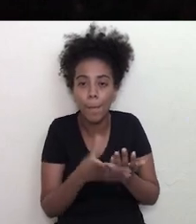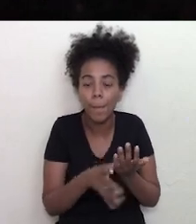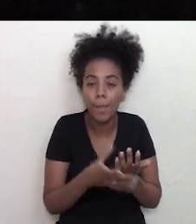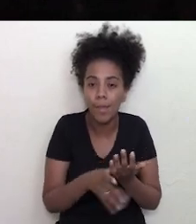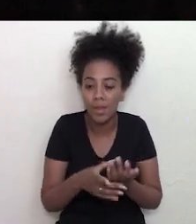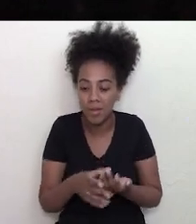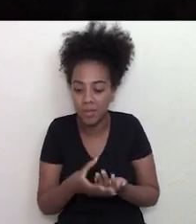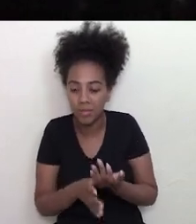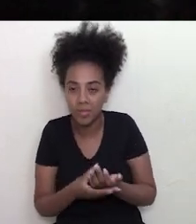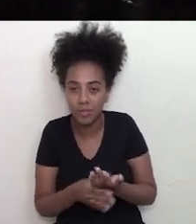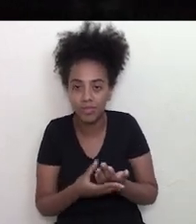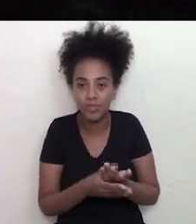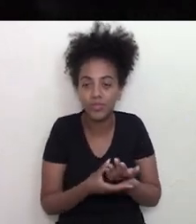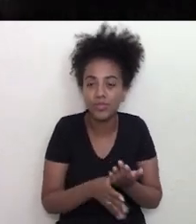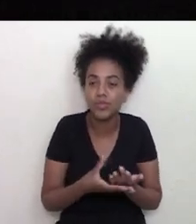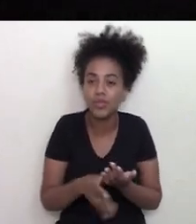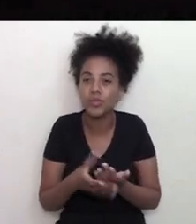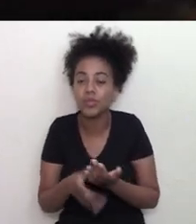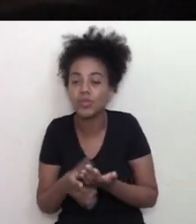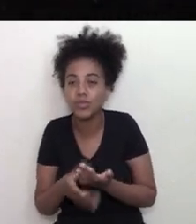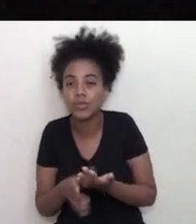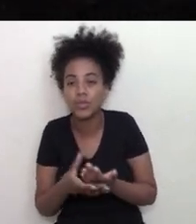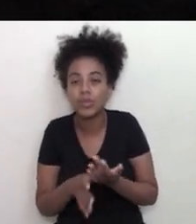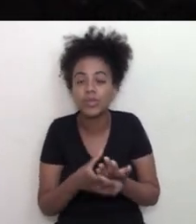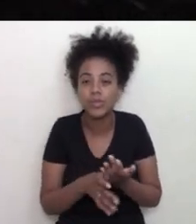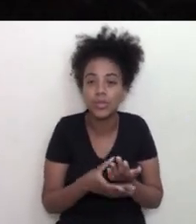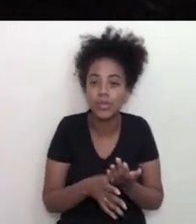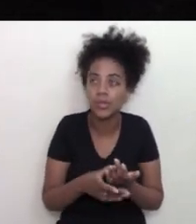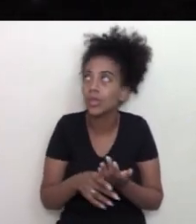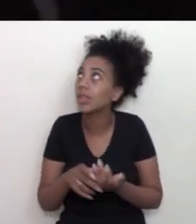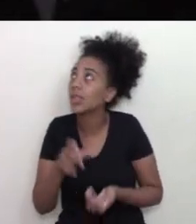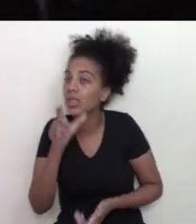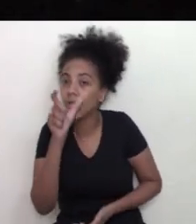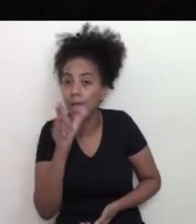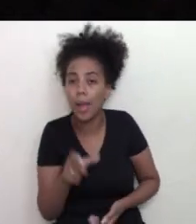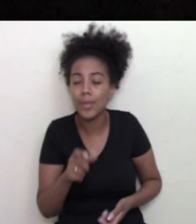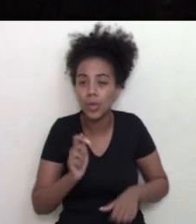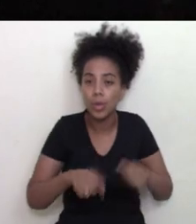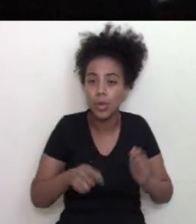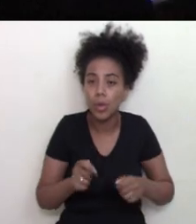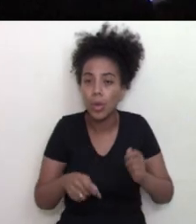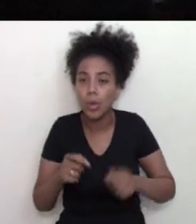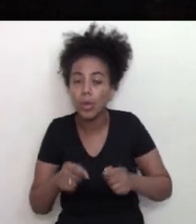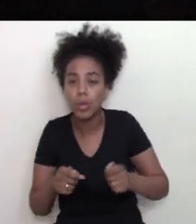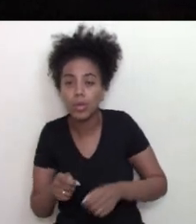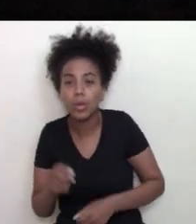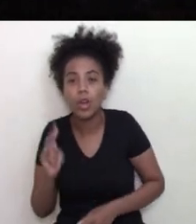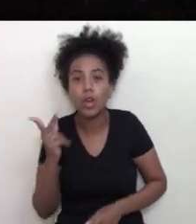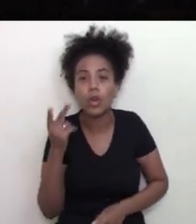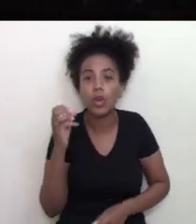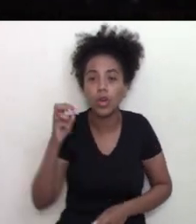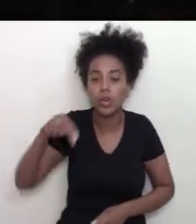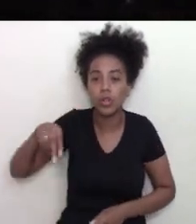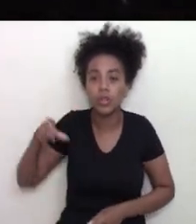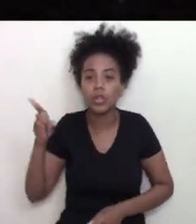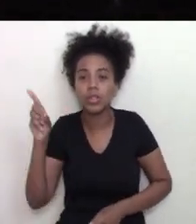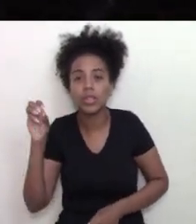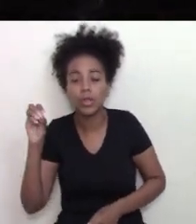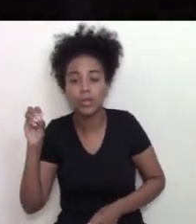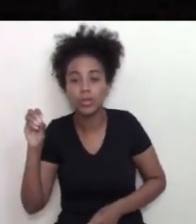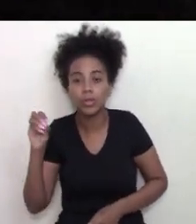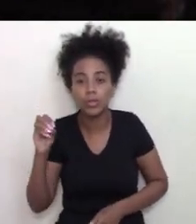Gente, ó, pra você que está curtindo aí, tardezinho no Maracanã, segura Max. Valeu, Ronaldo. Um abraço pra você, amigo.